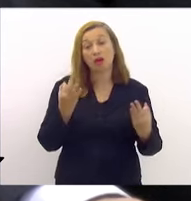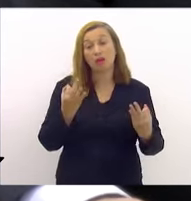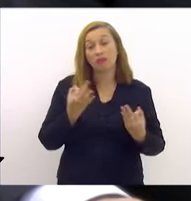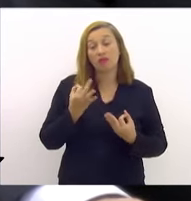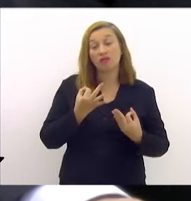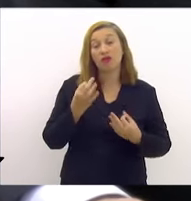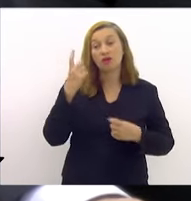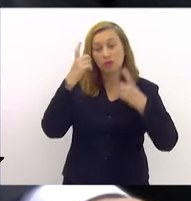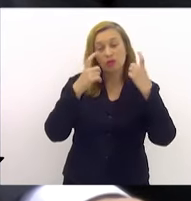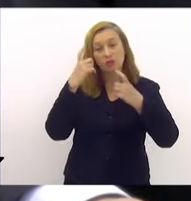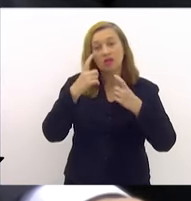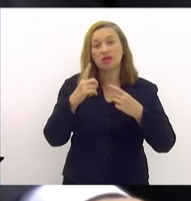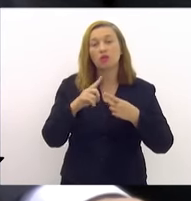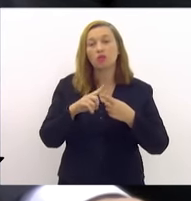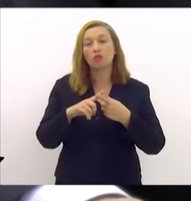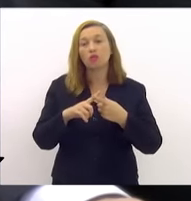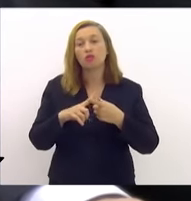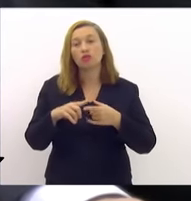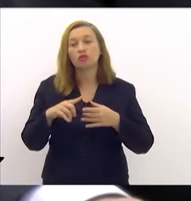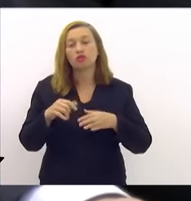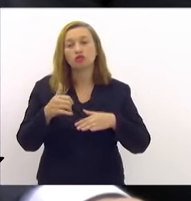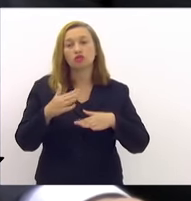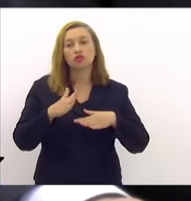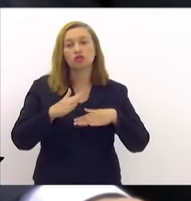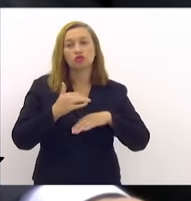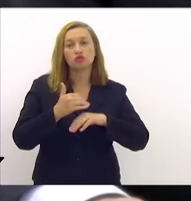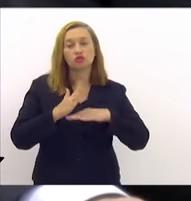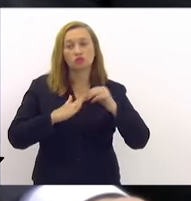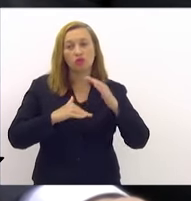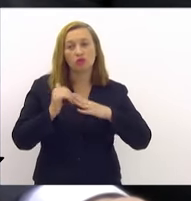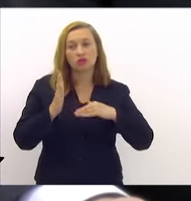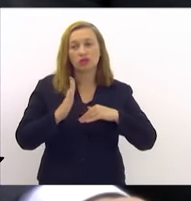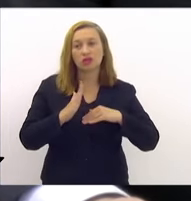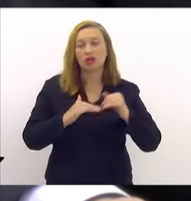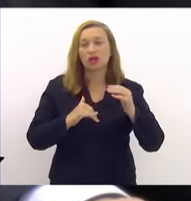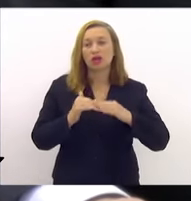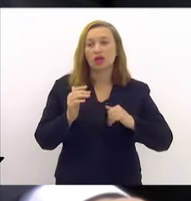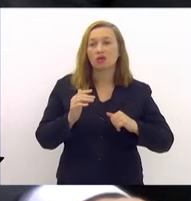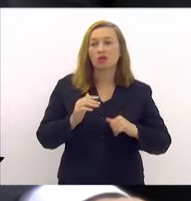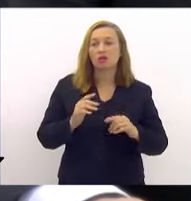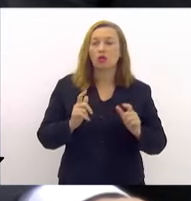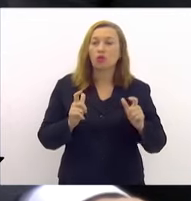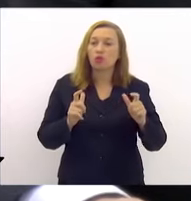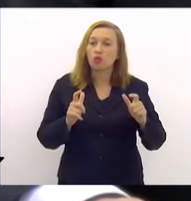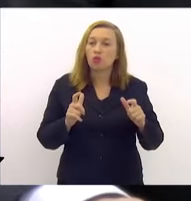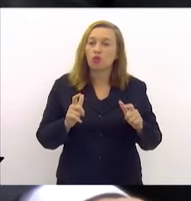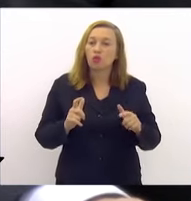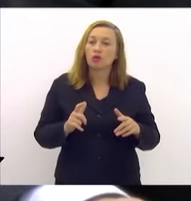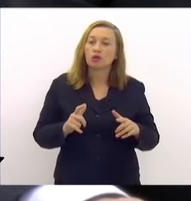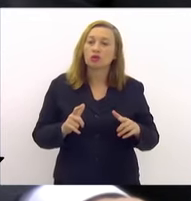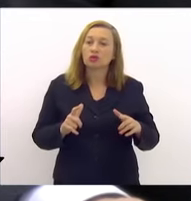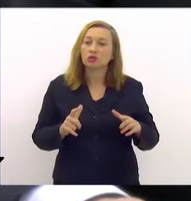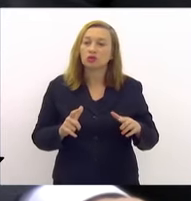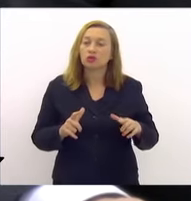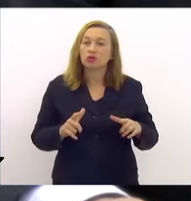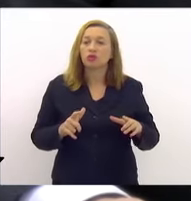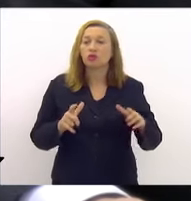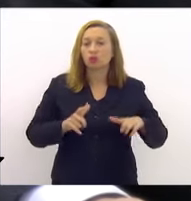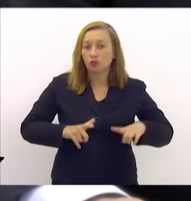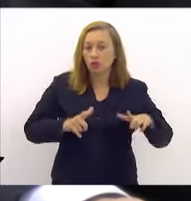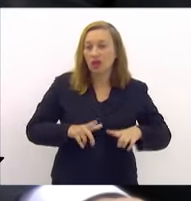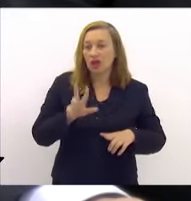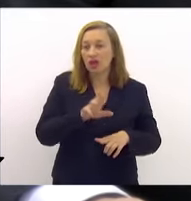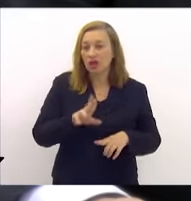né, a preocupação com eles, é a questão também da reserva do espaço, né, para que eles façam uso.